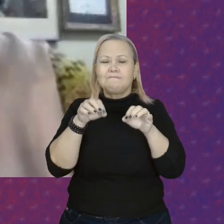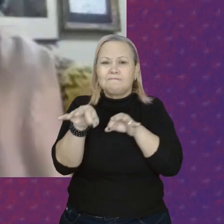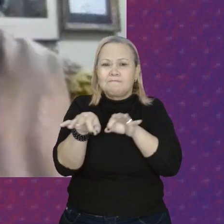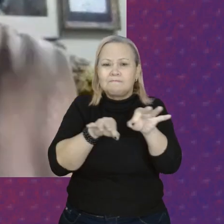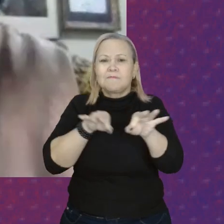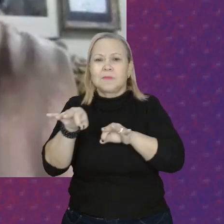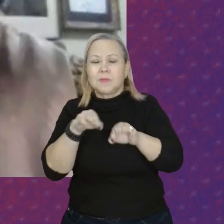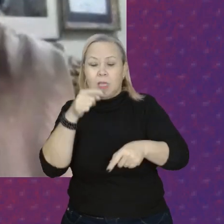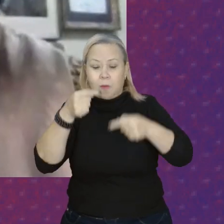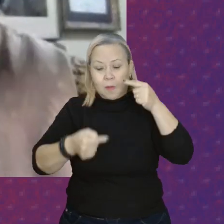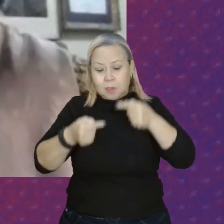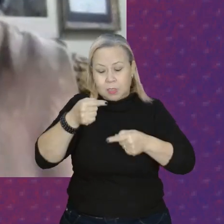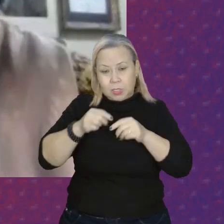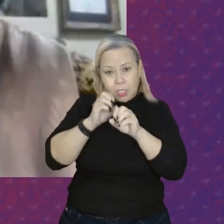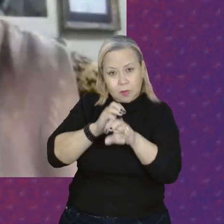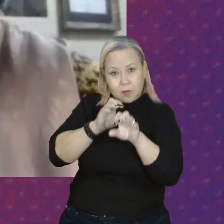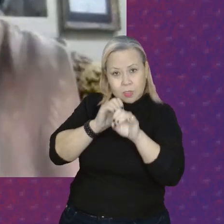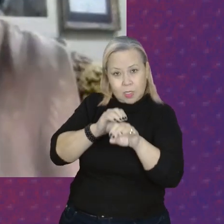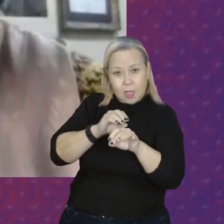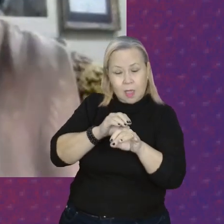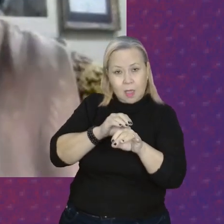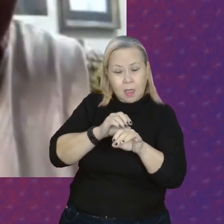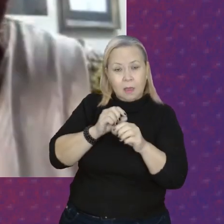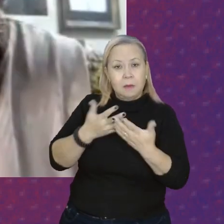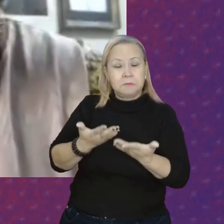política educacional para garantir,